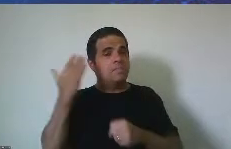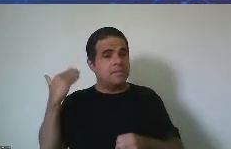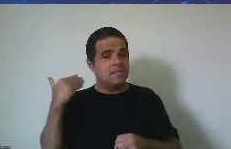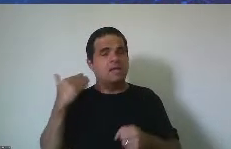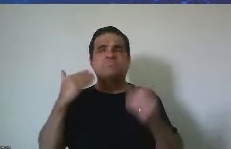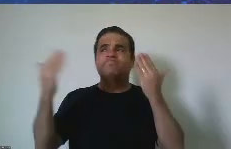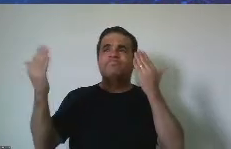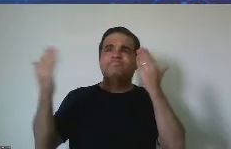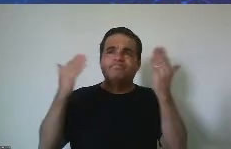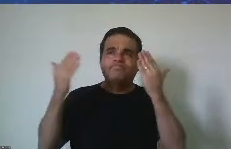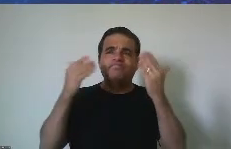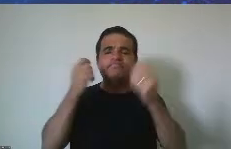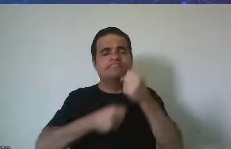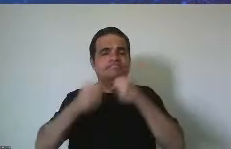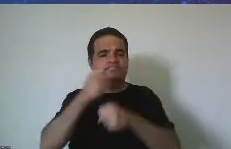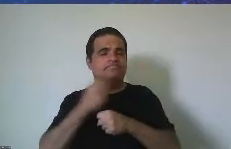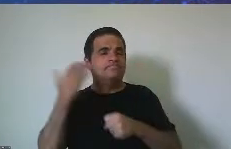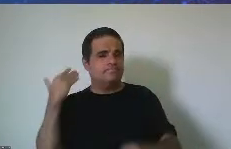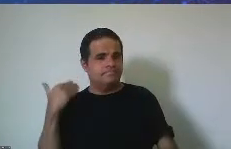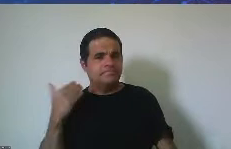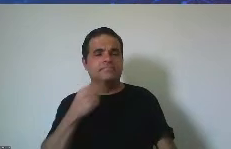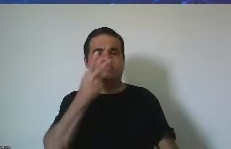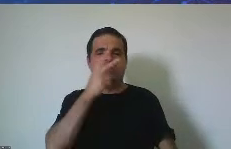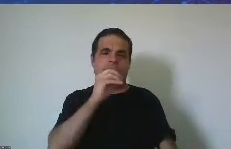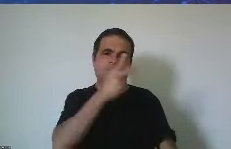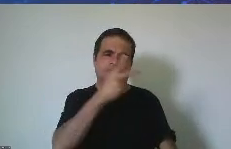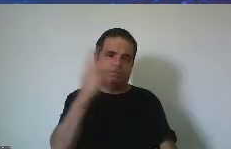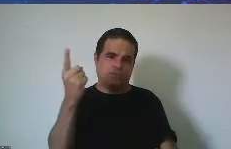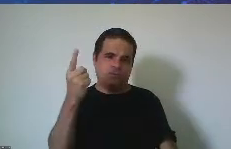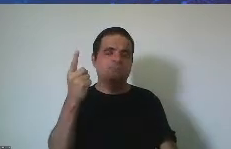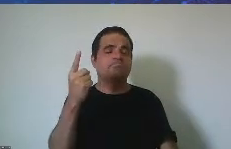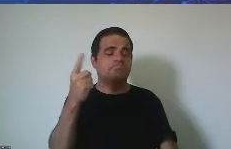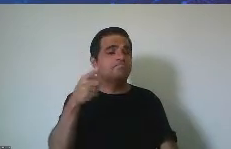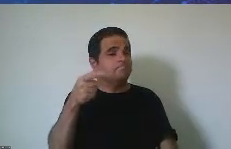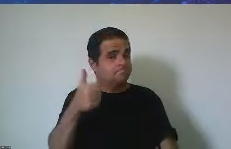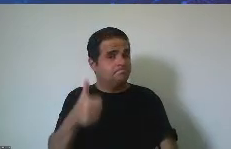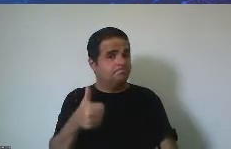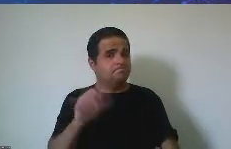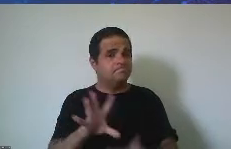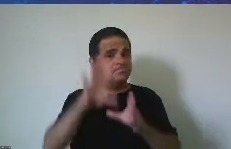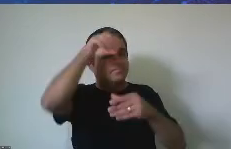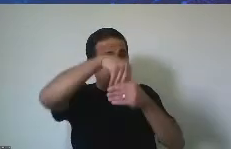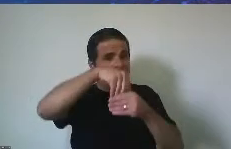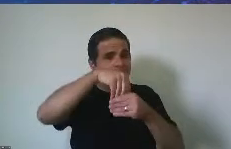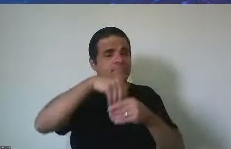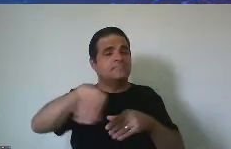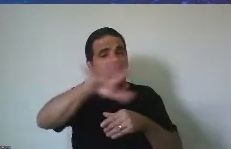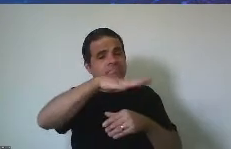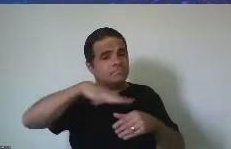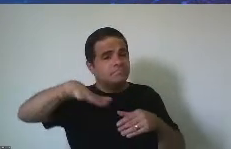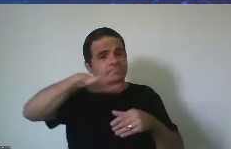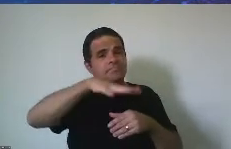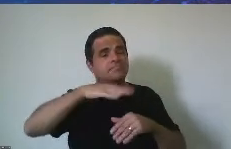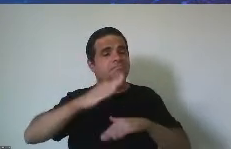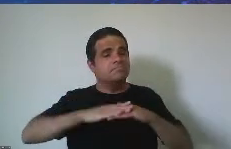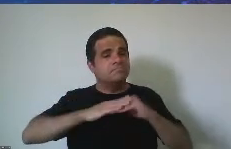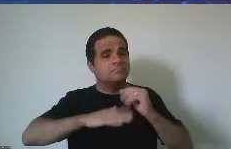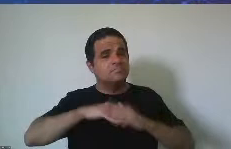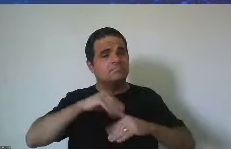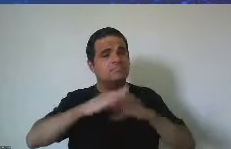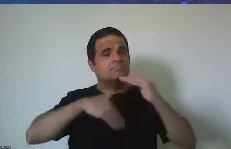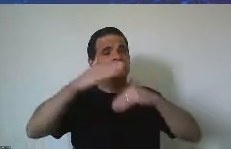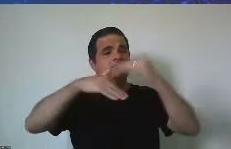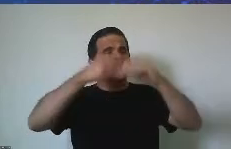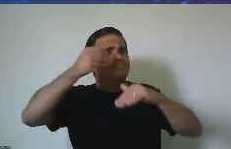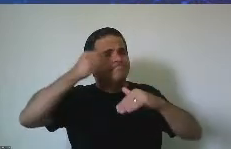o ano anterior com 2021 então isso internamente os nossos colaboradores desenvolveram e testaram